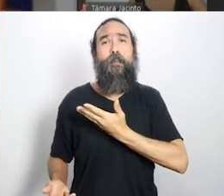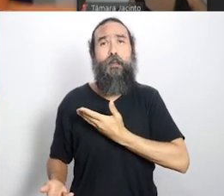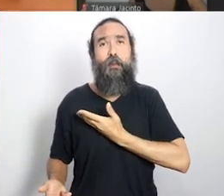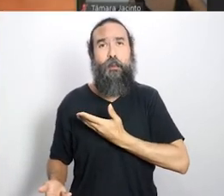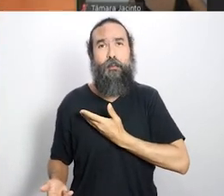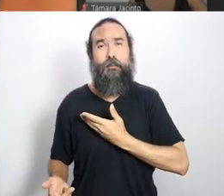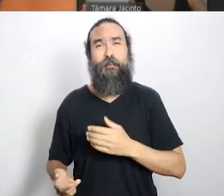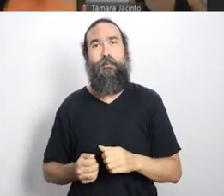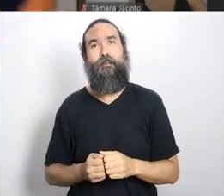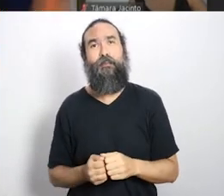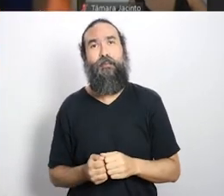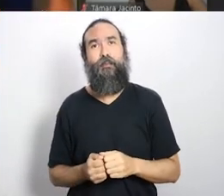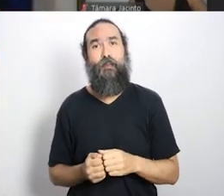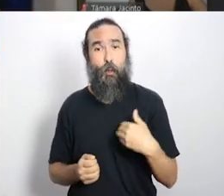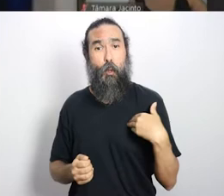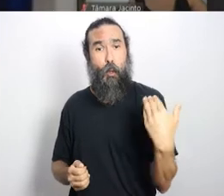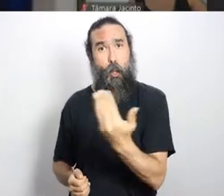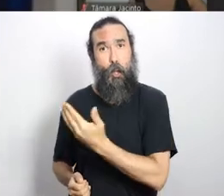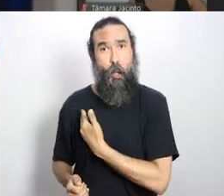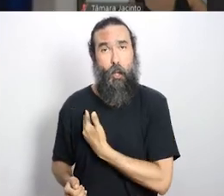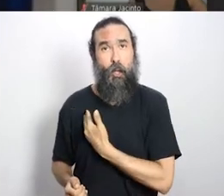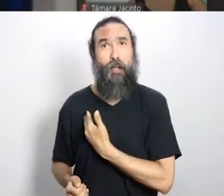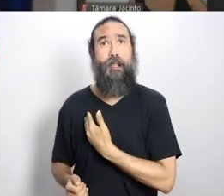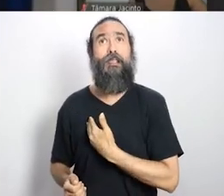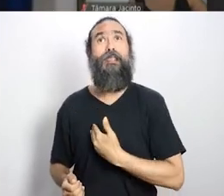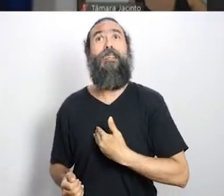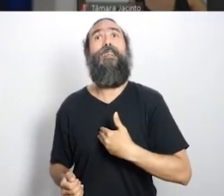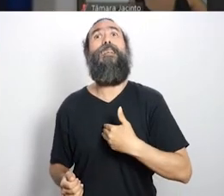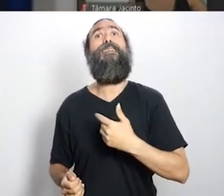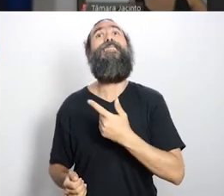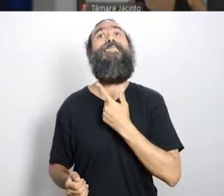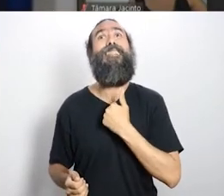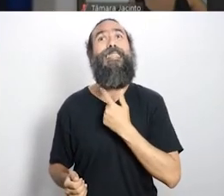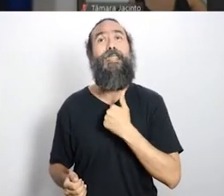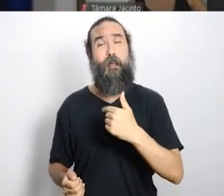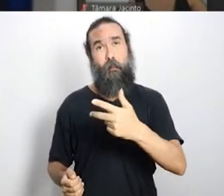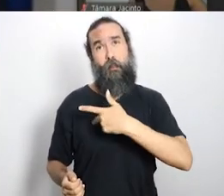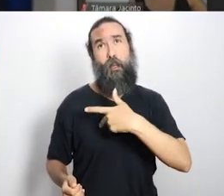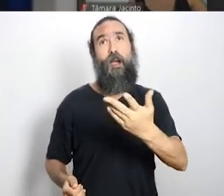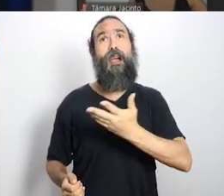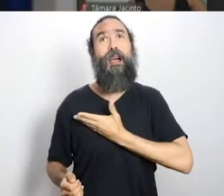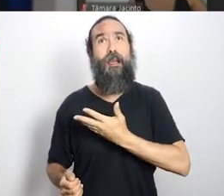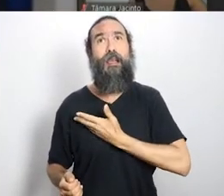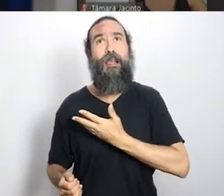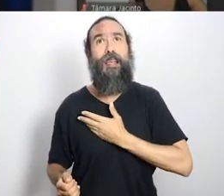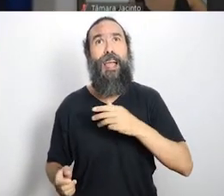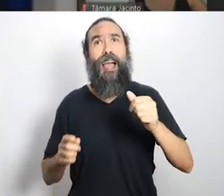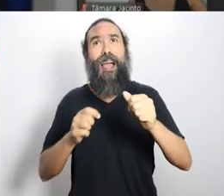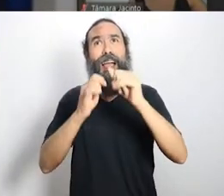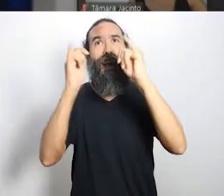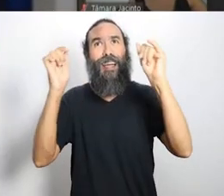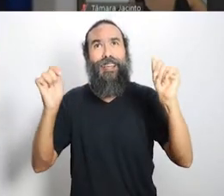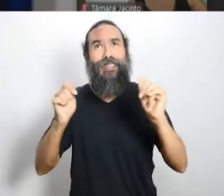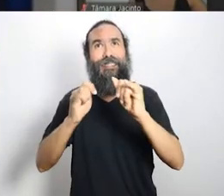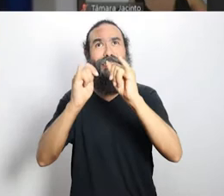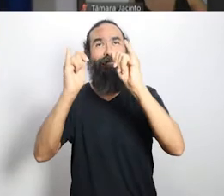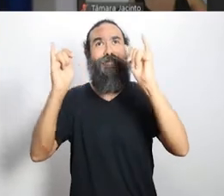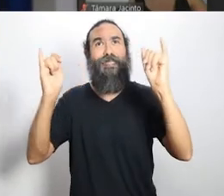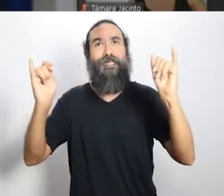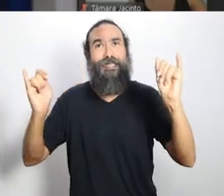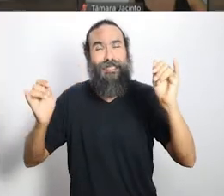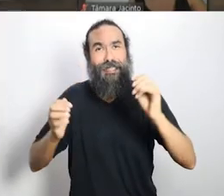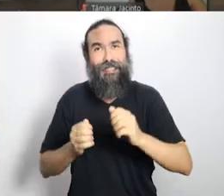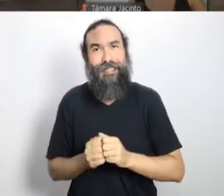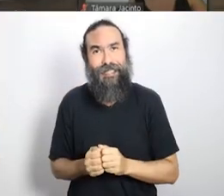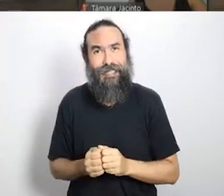Nosso bem querer, uma bala, quilarino meu. Ai, ai.